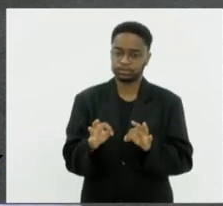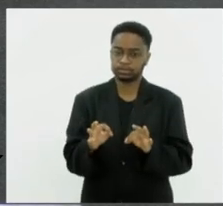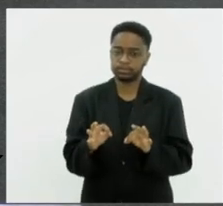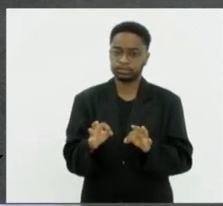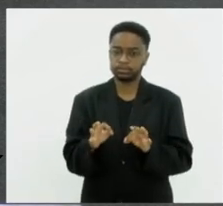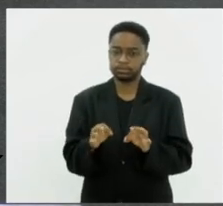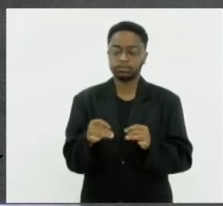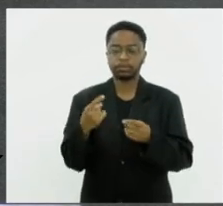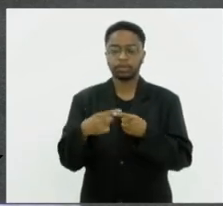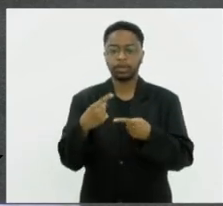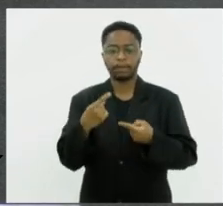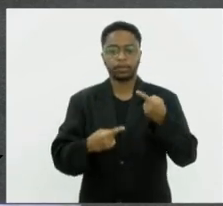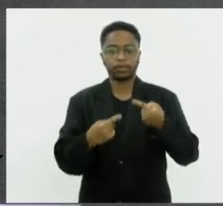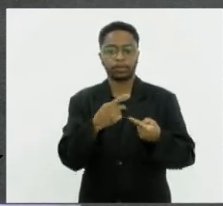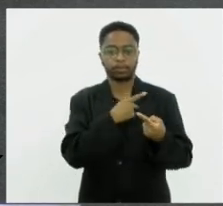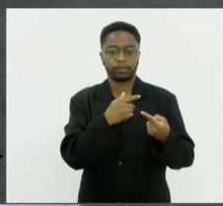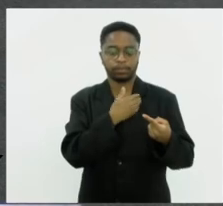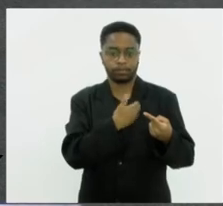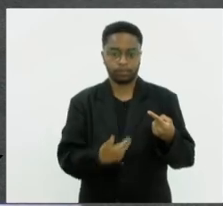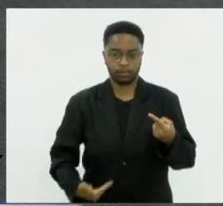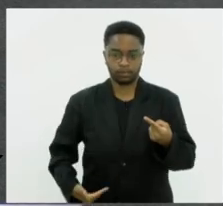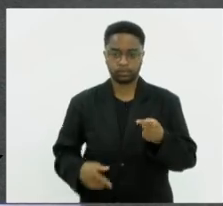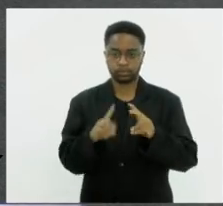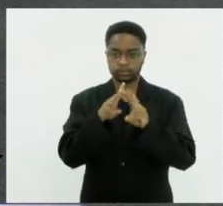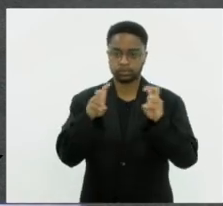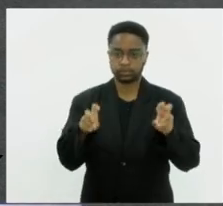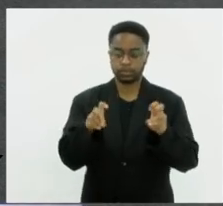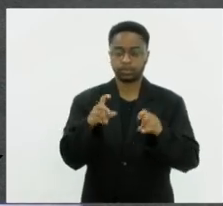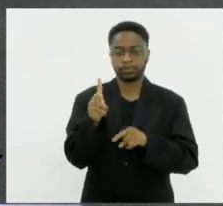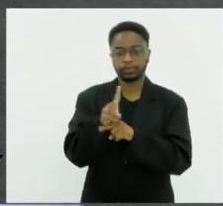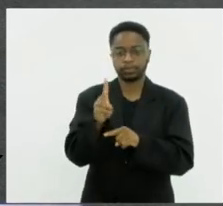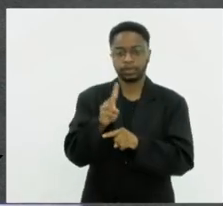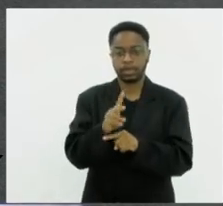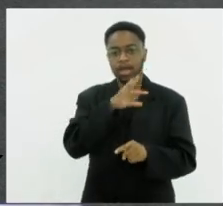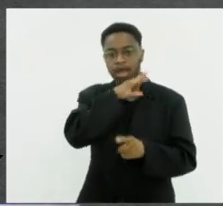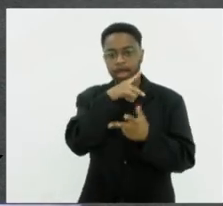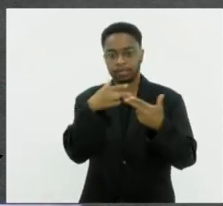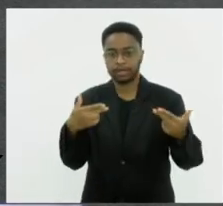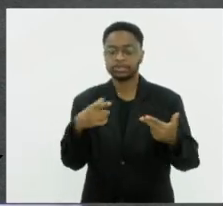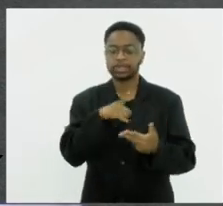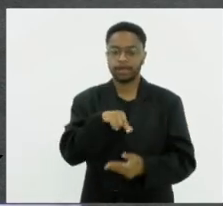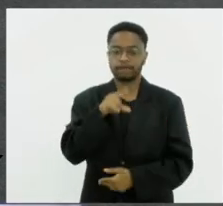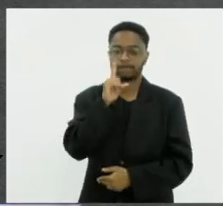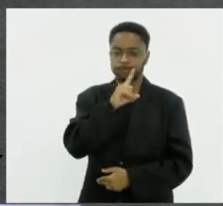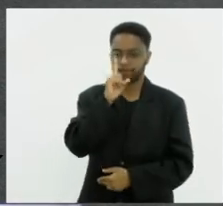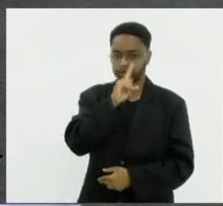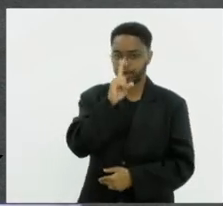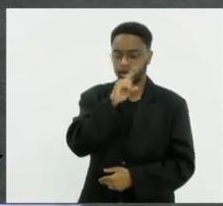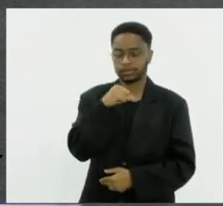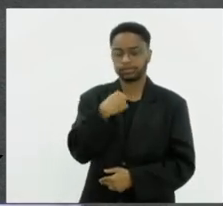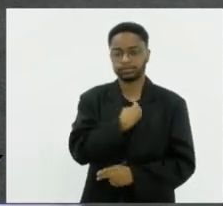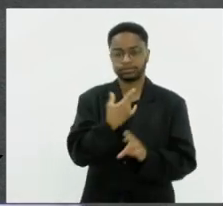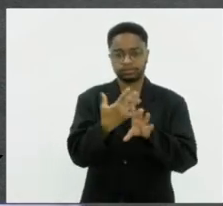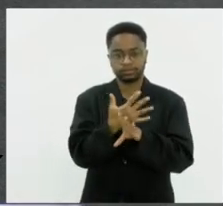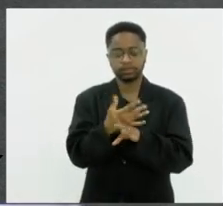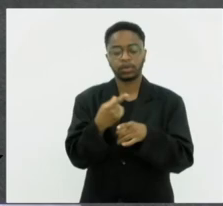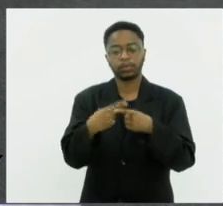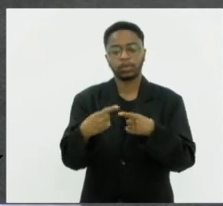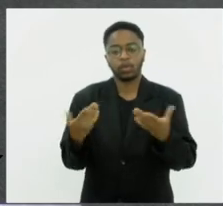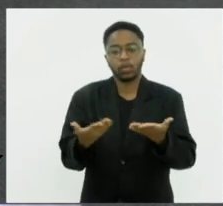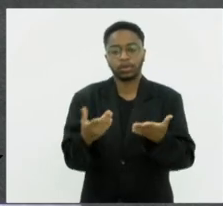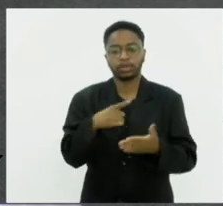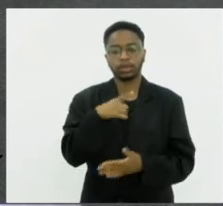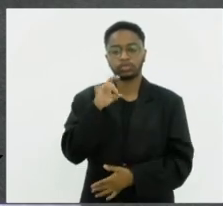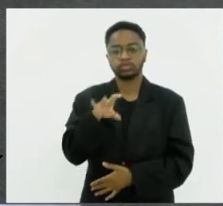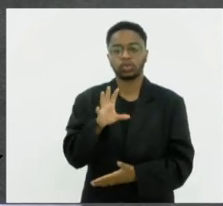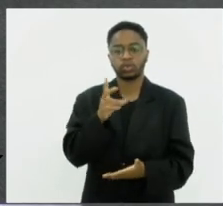que a política pública efetiva em relação à proteção animal ainda é muito falha no nosso município. Você hoje tem apenas